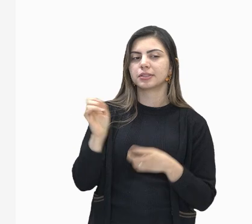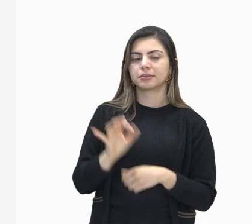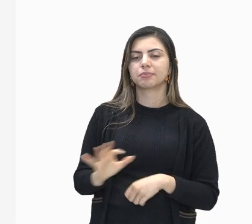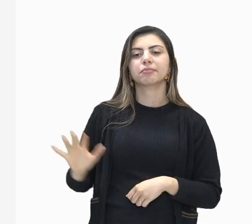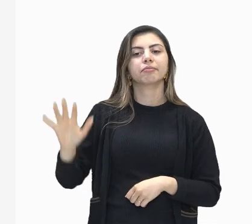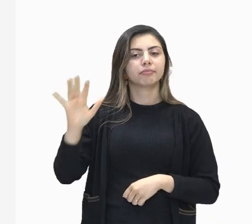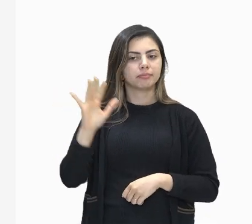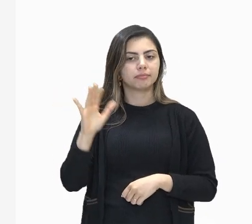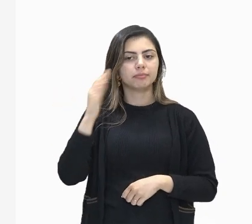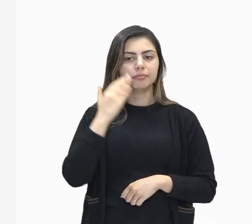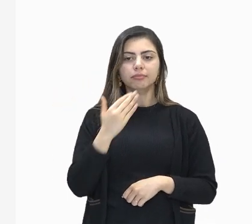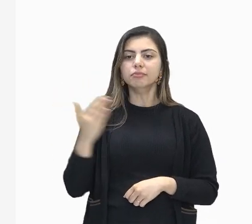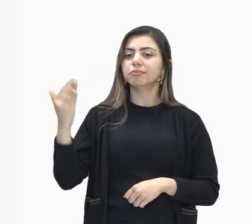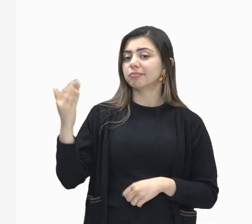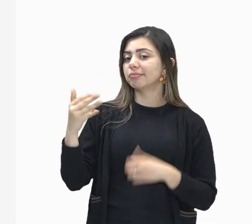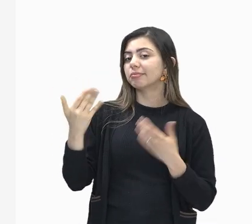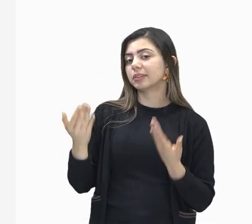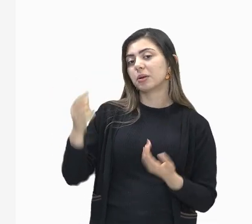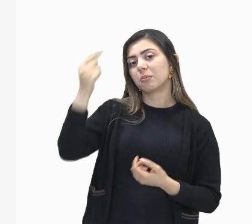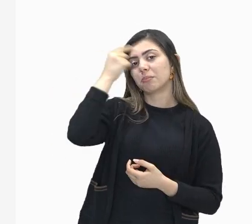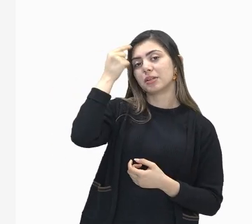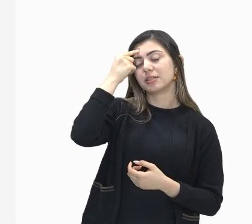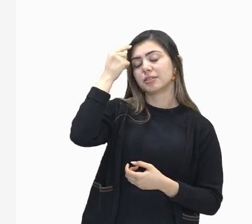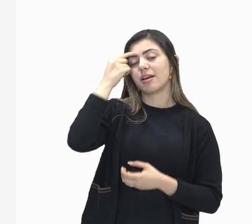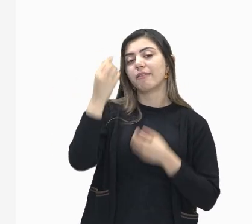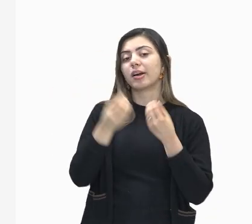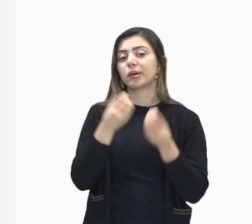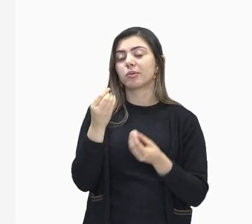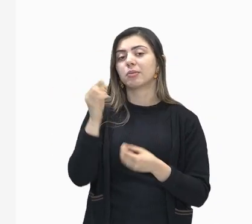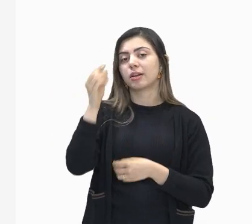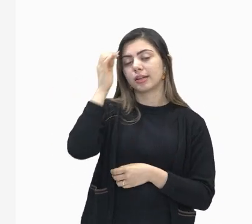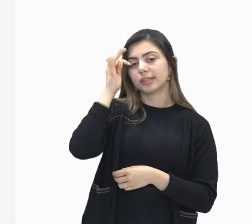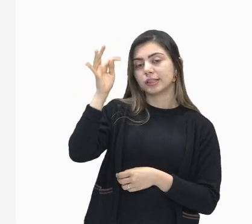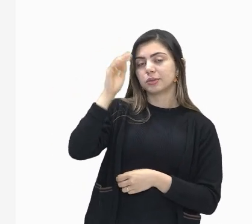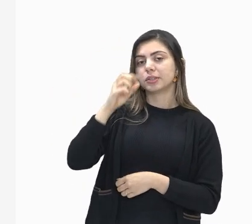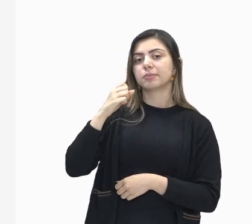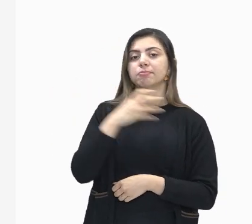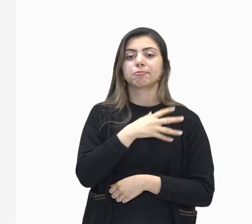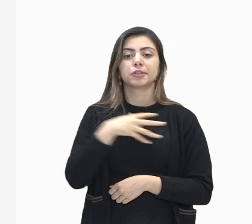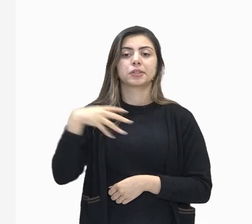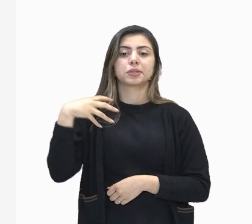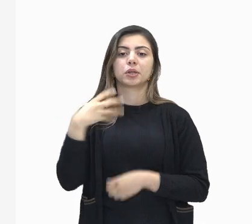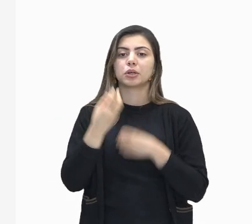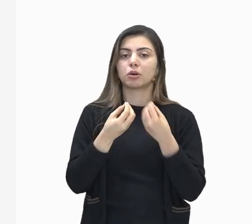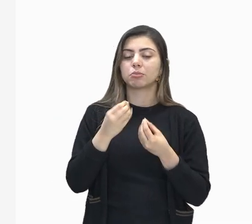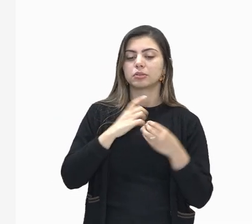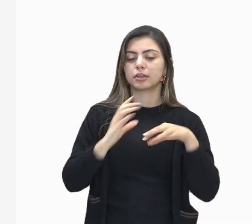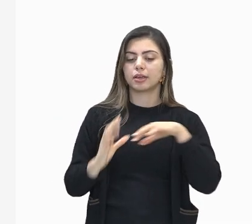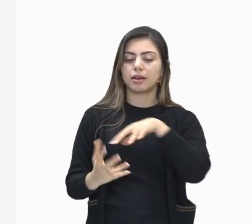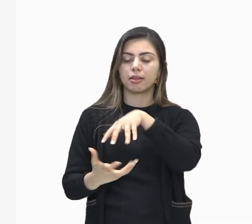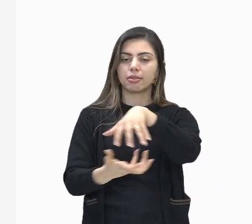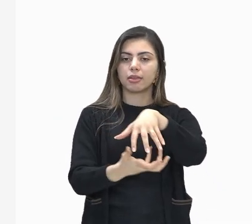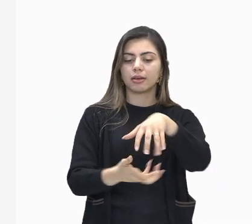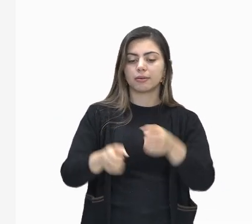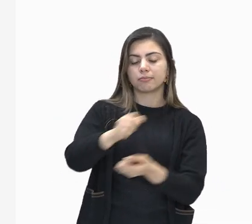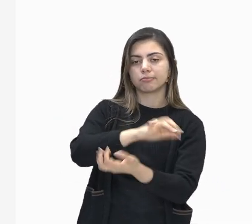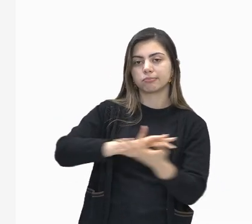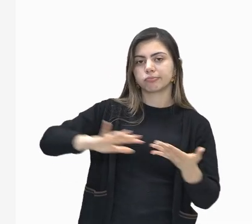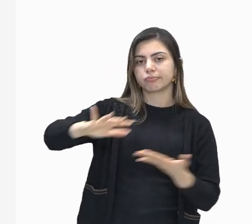aí esse modelo aí, mostrando a Terra bem no centro. Mais próximo da Terra, a gente tinha a